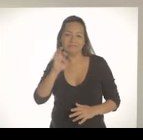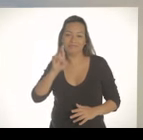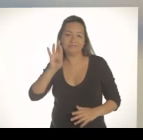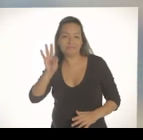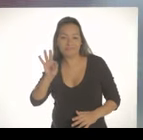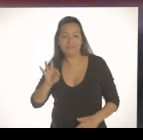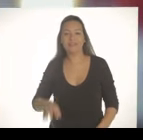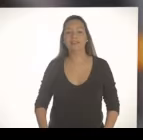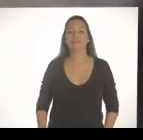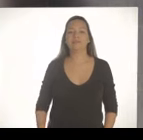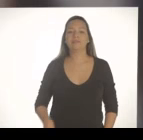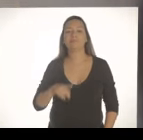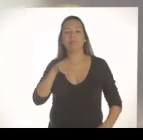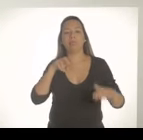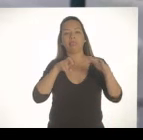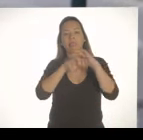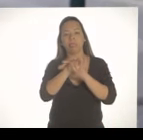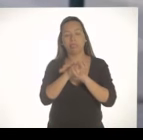vez, é garagem.